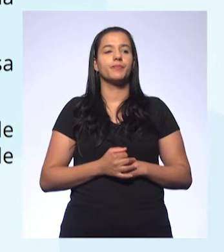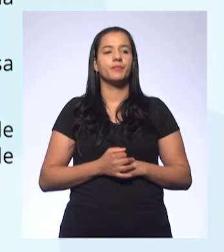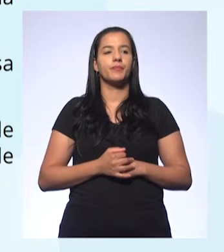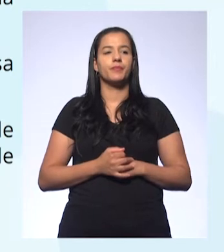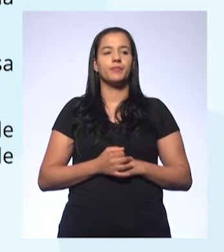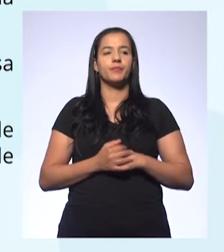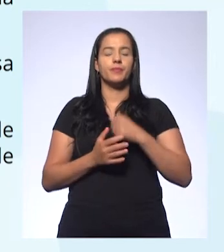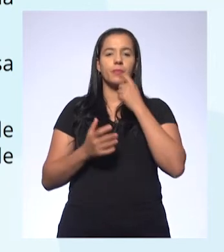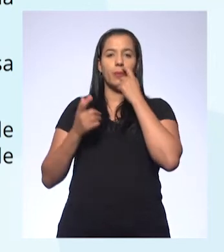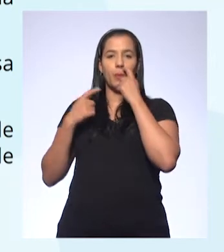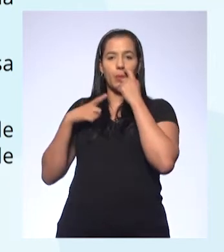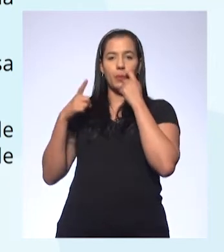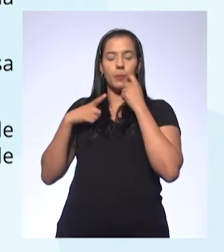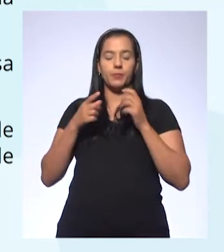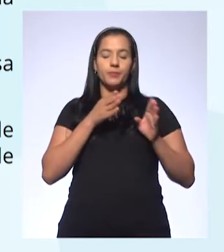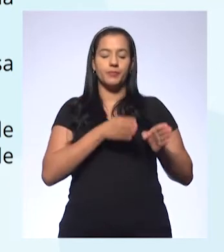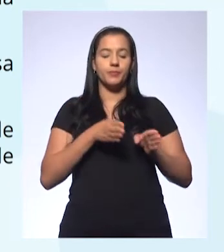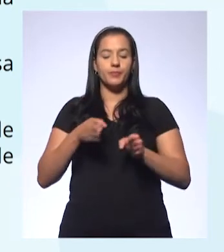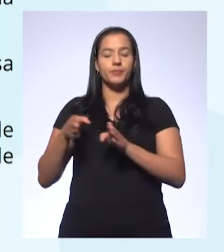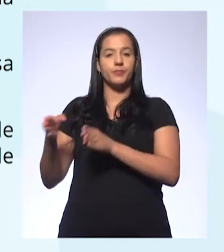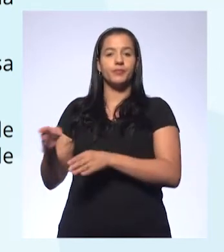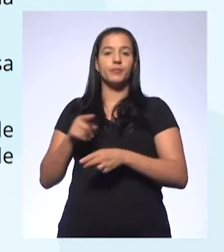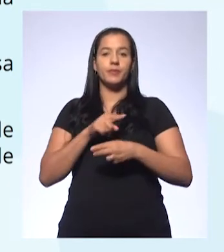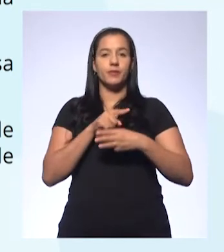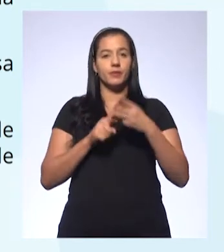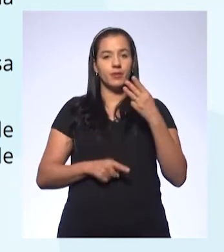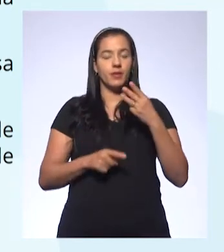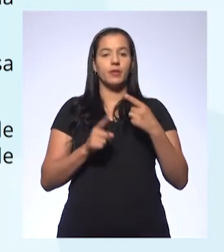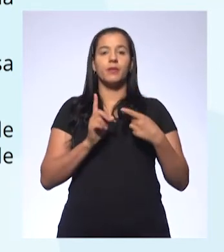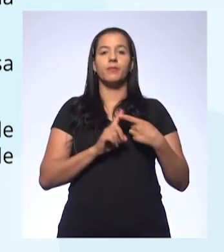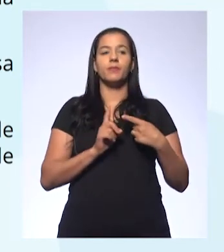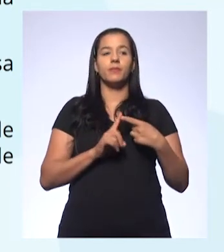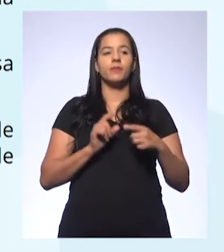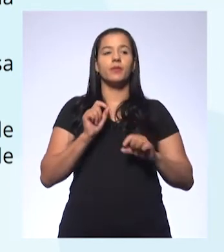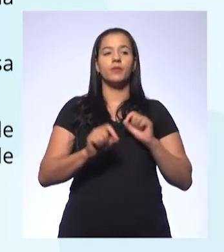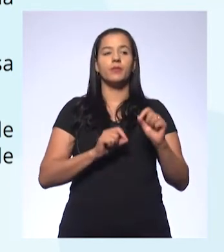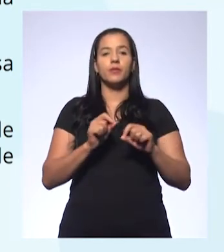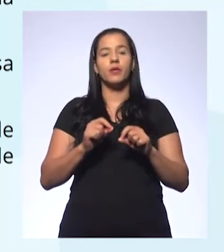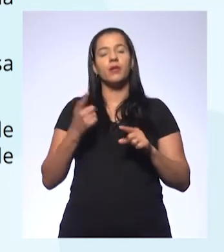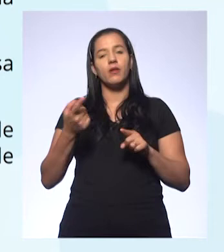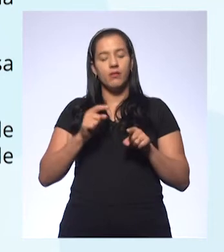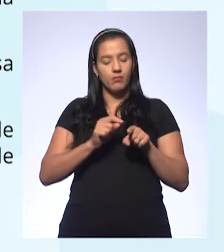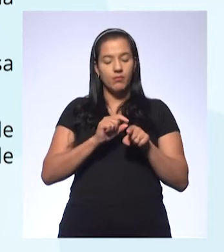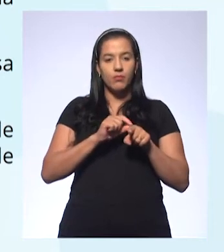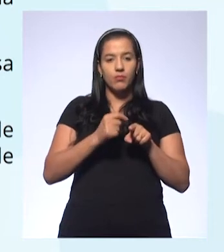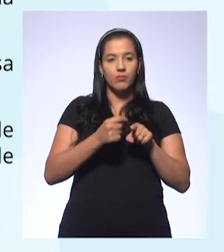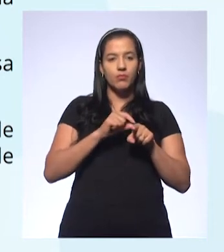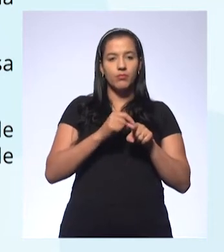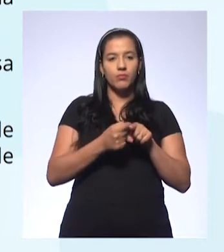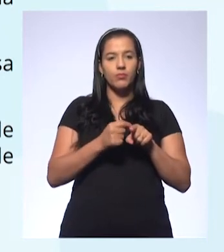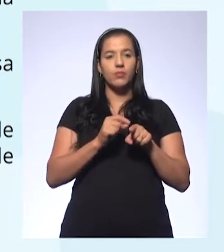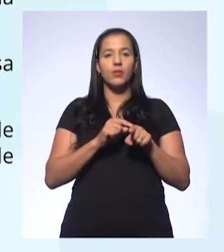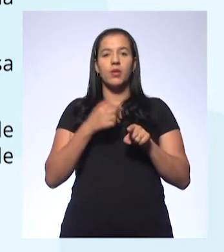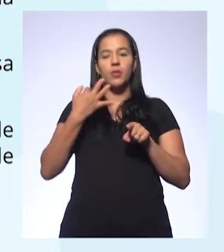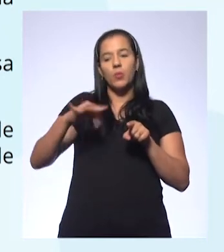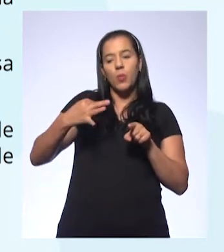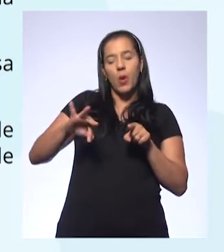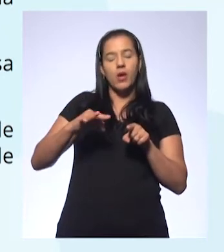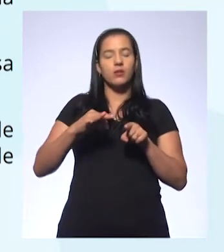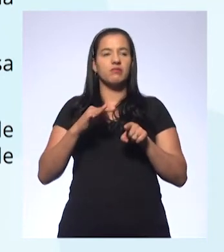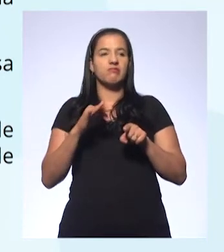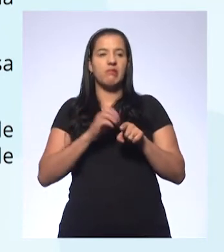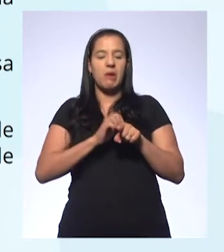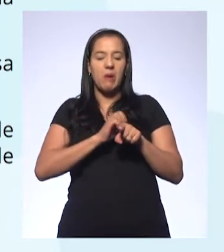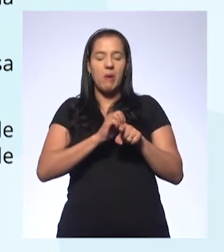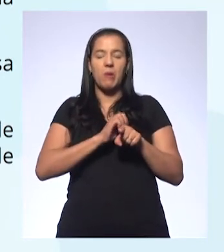Então existem 3 fases basicamente na sífilis, tá? A primária vai aparecer uma feridinha, não arde, não coça, não dói,